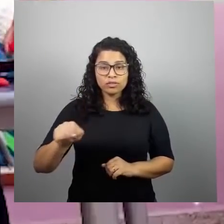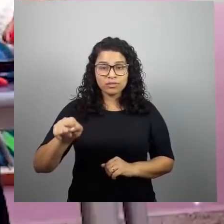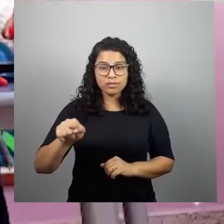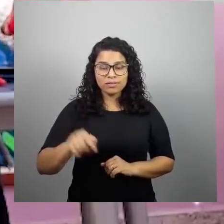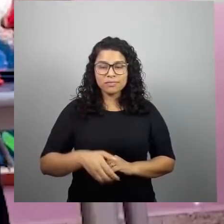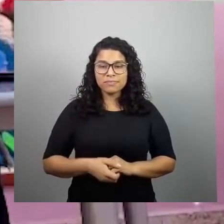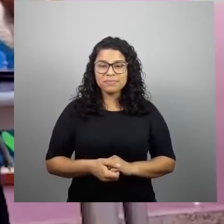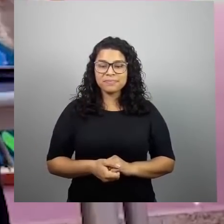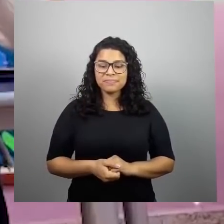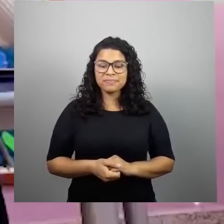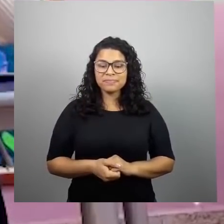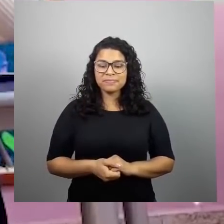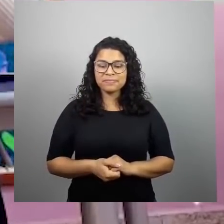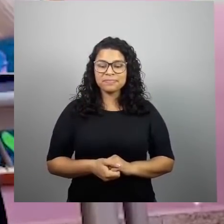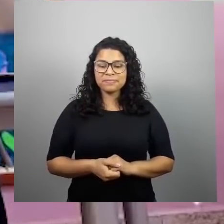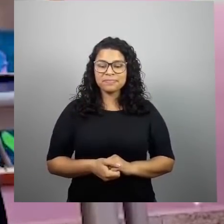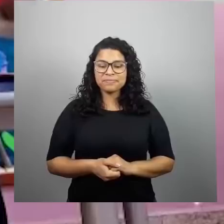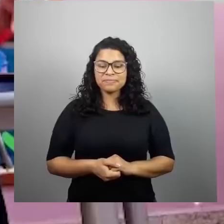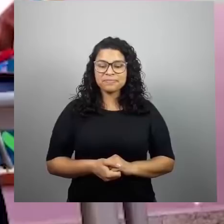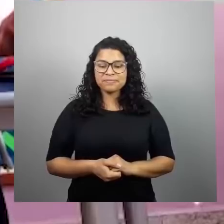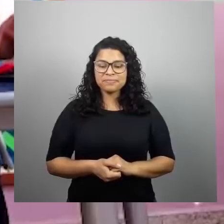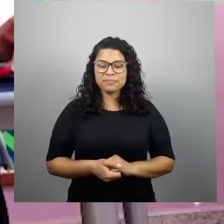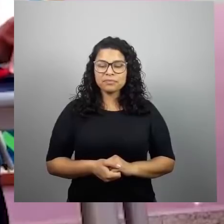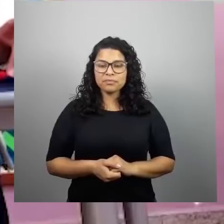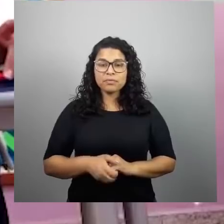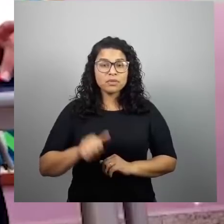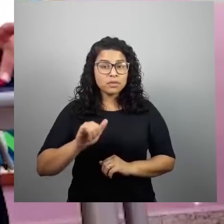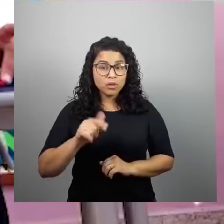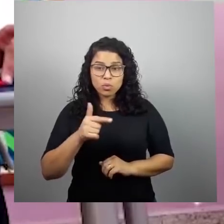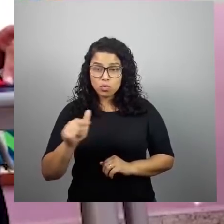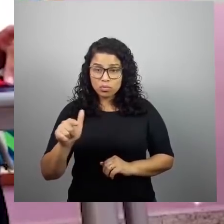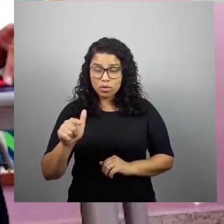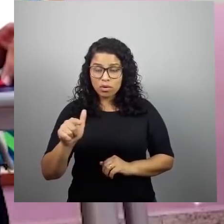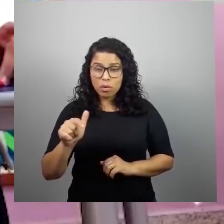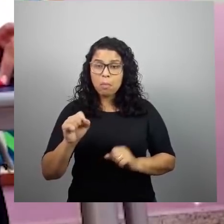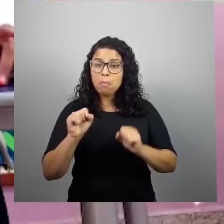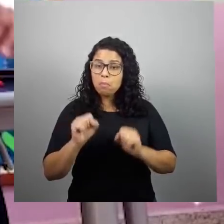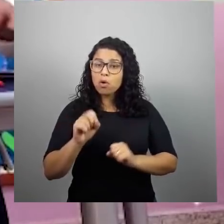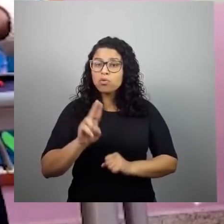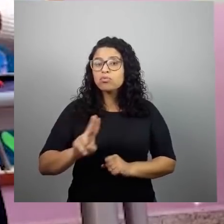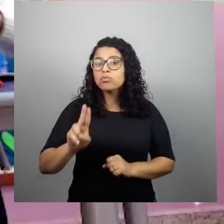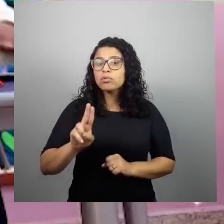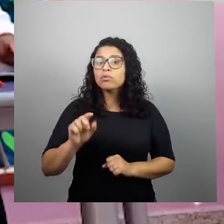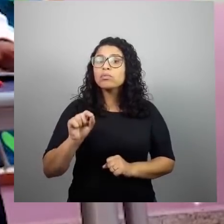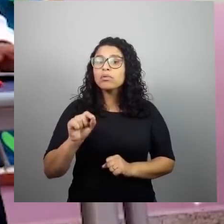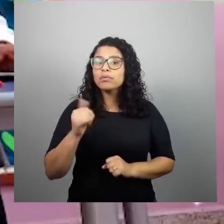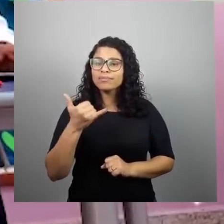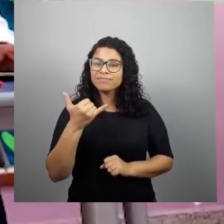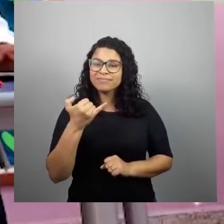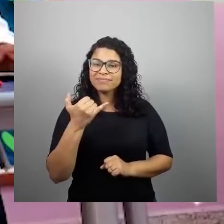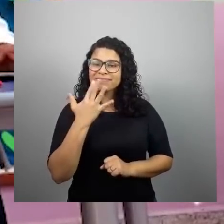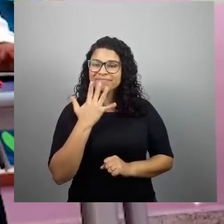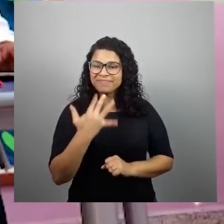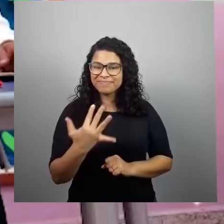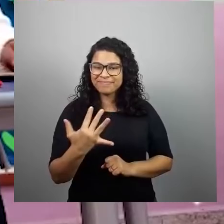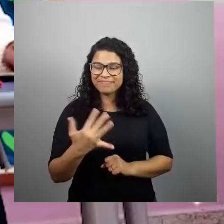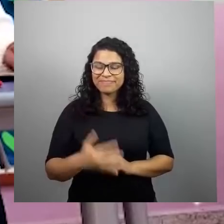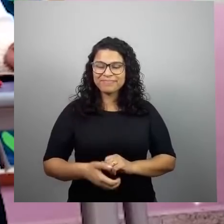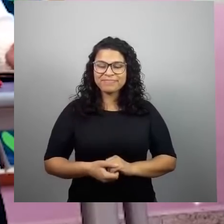Giz de cera. Quem não tiver giz de cera, pode usar a canetinha